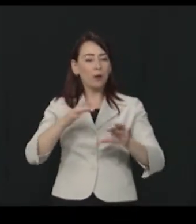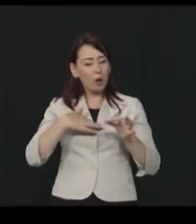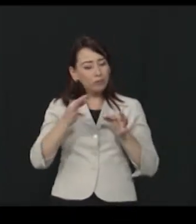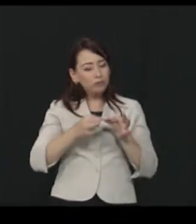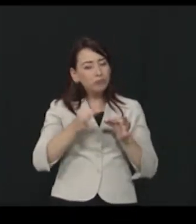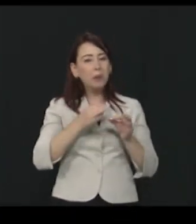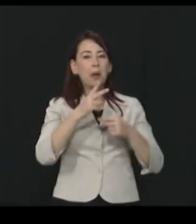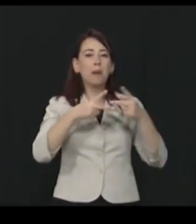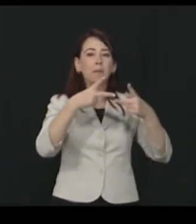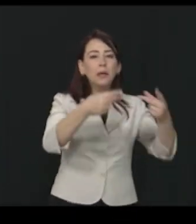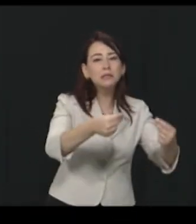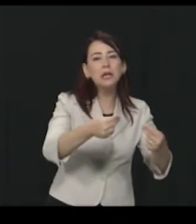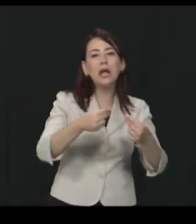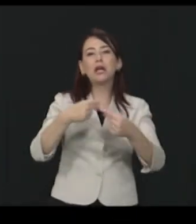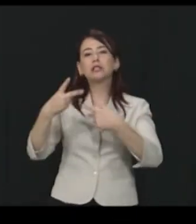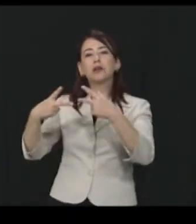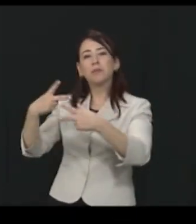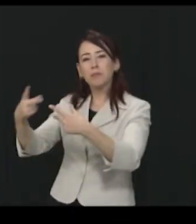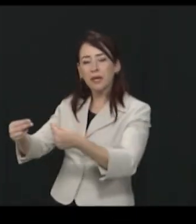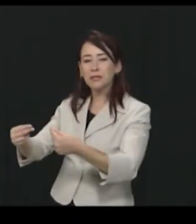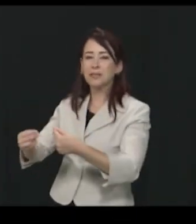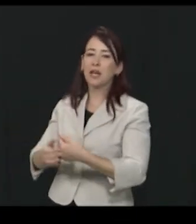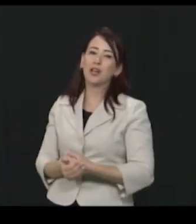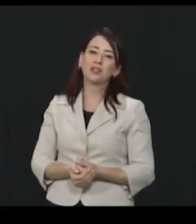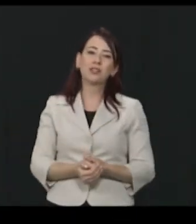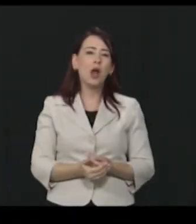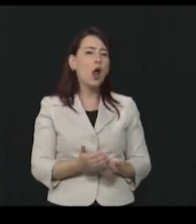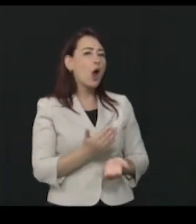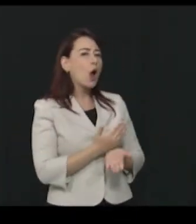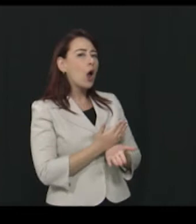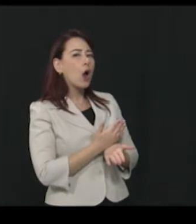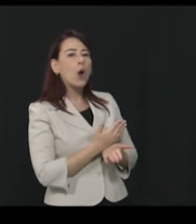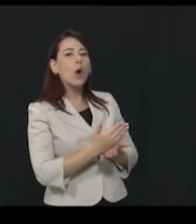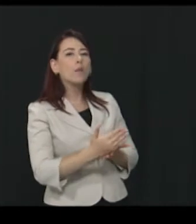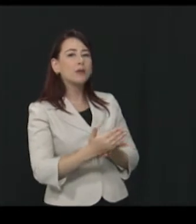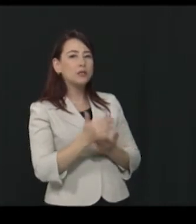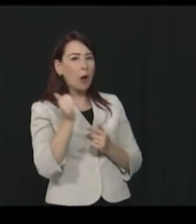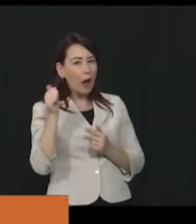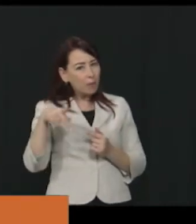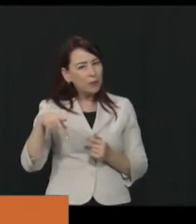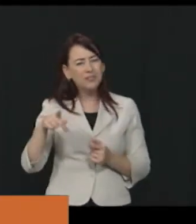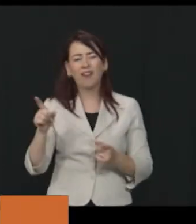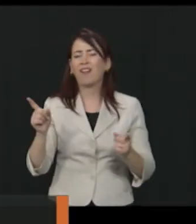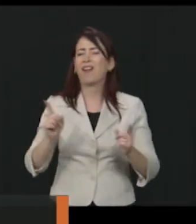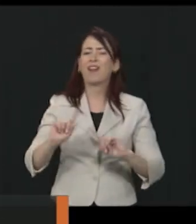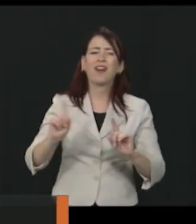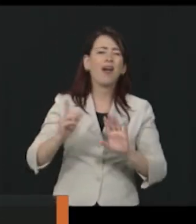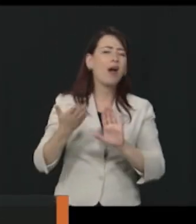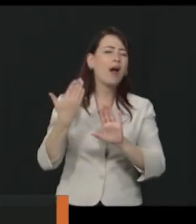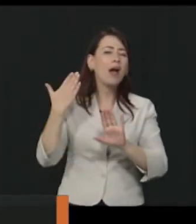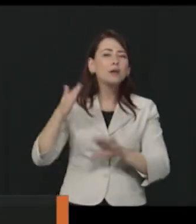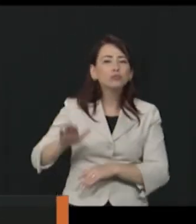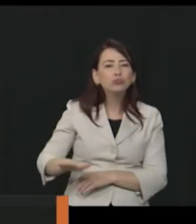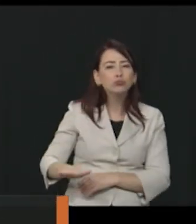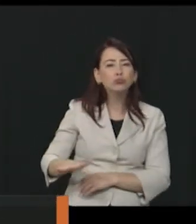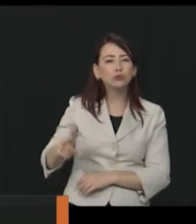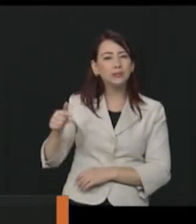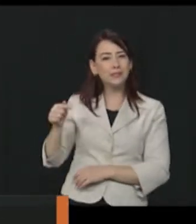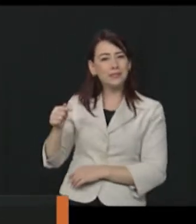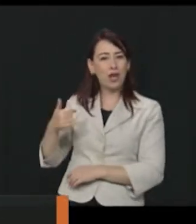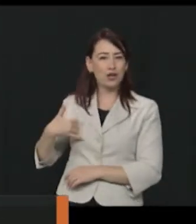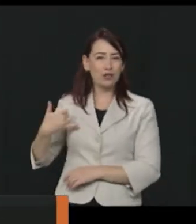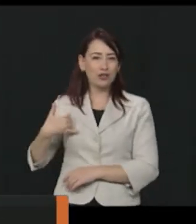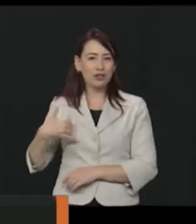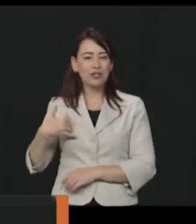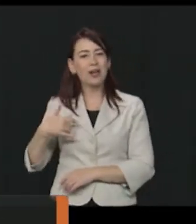agradar alguém. E foi depois de aposentada que a senhora começou a se dedicar ou sempre gostou? Não, desde nova, desde 7 anos eu comecei a me interessar e a